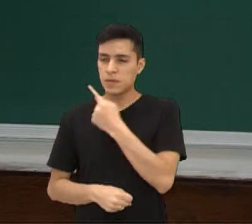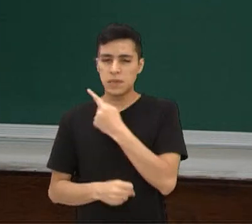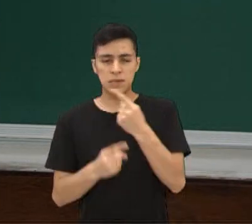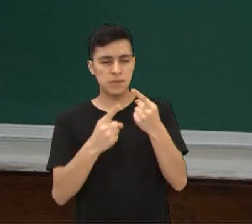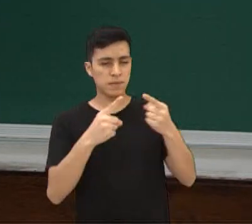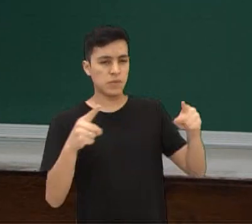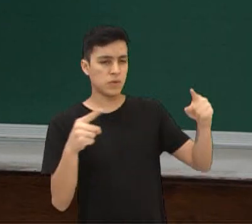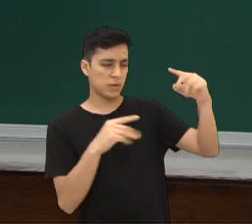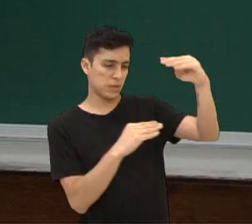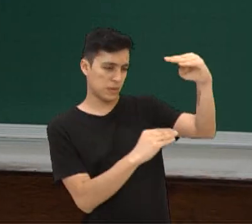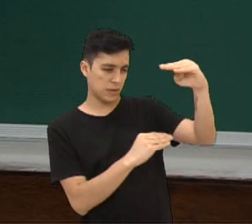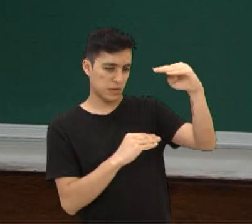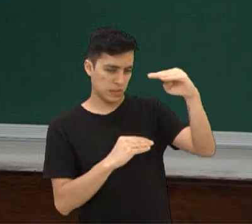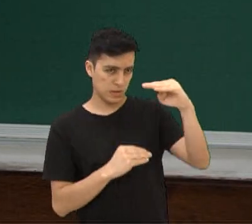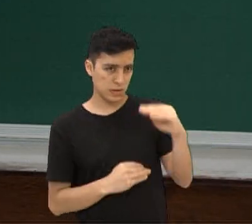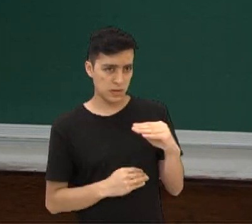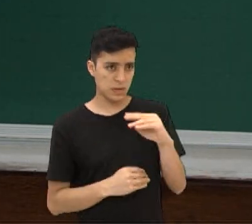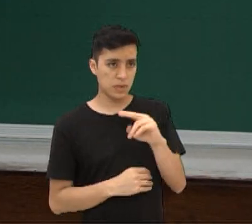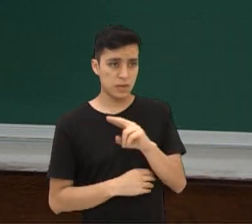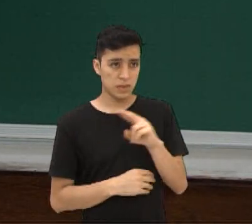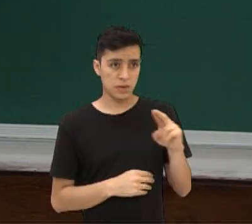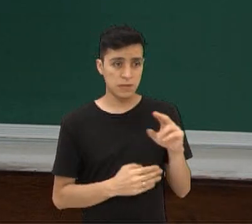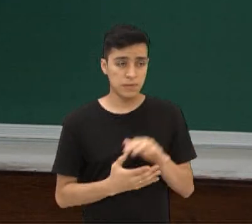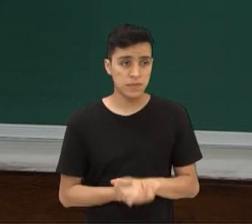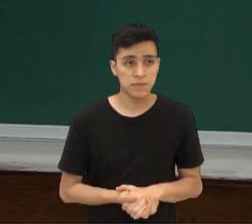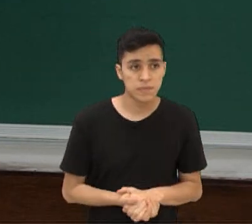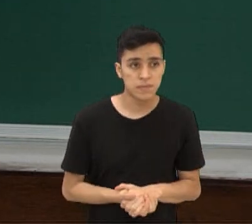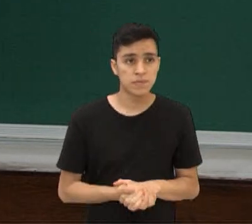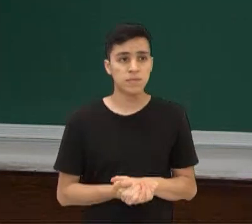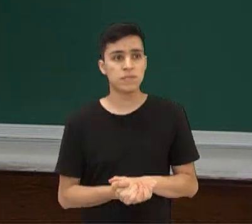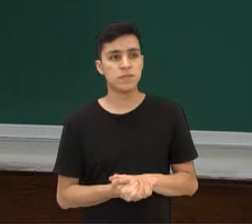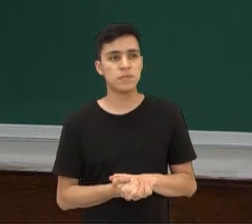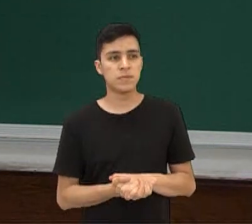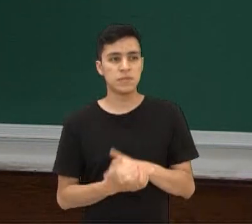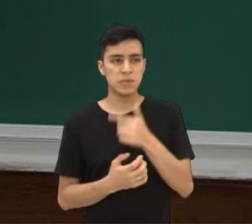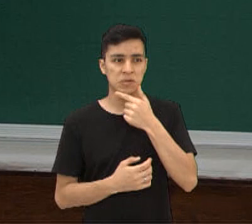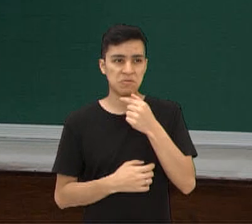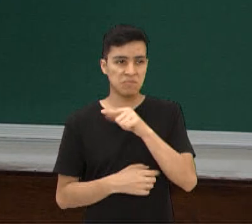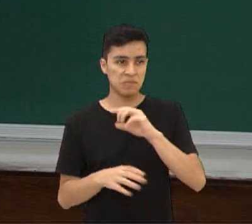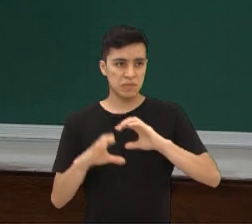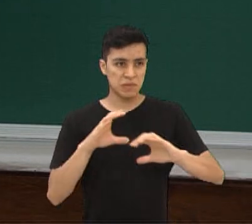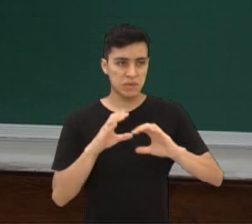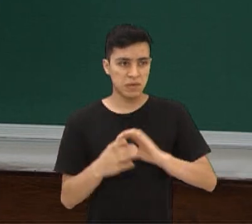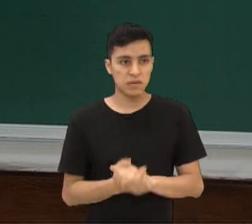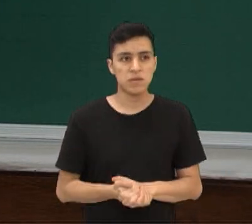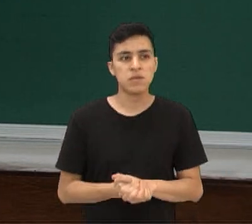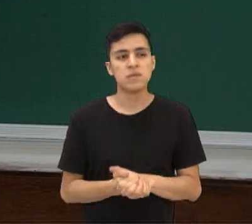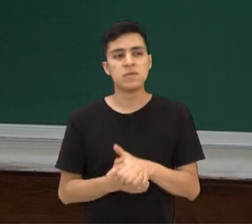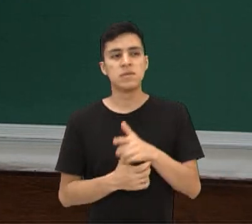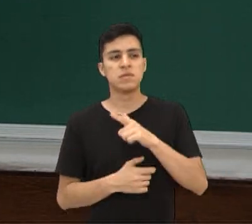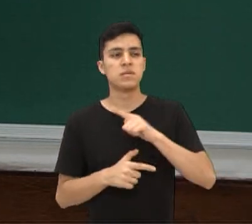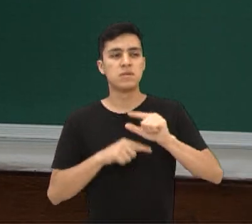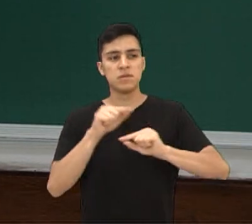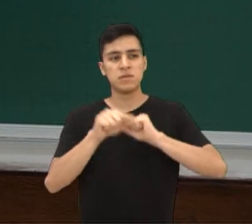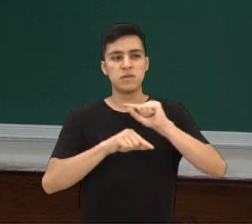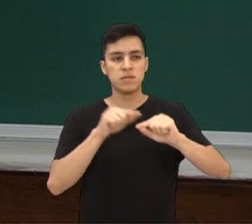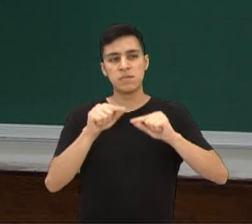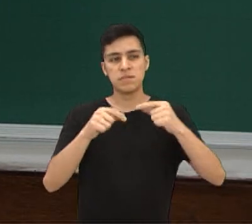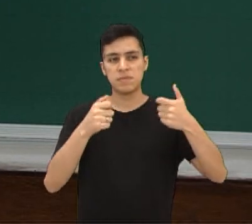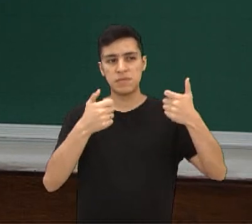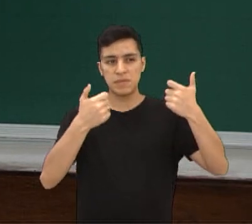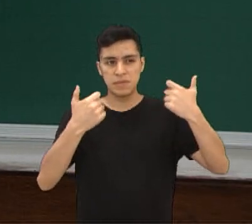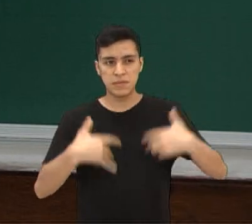música, o nome da música é The Fallen, o cantor é Set Your Goals, e nós temos o seguinte